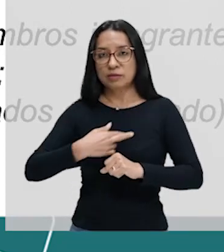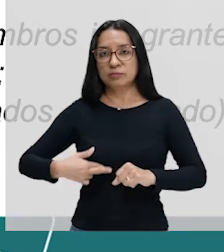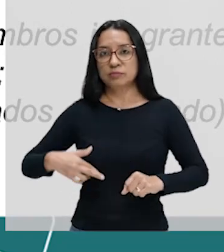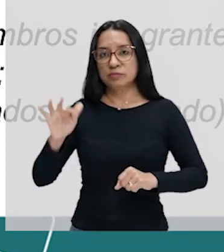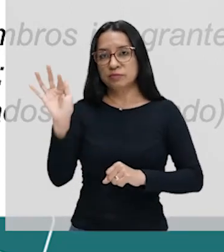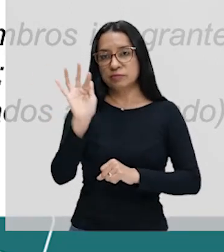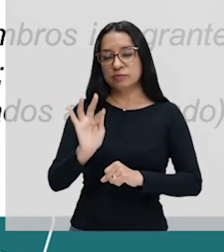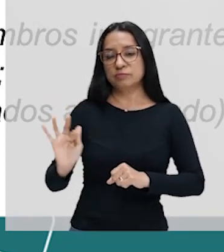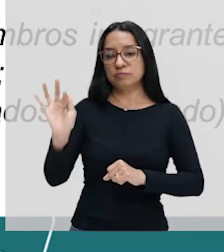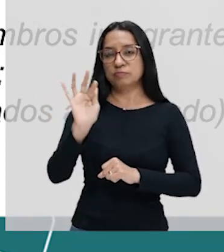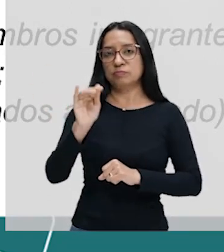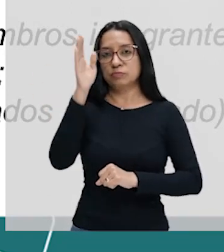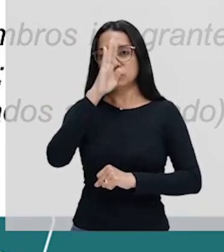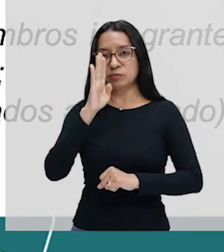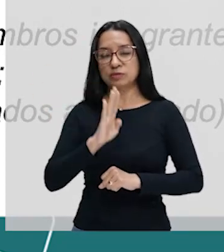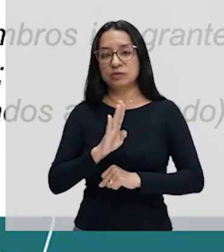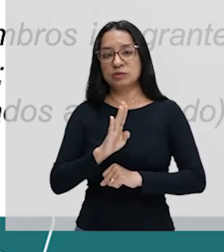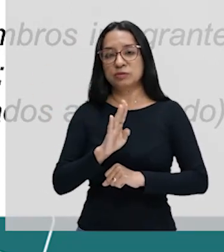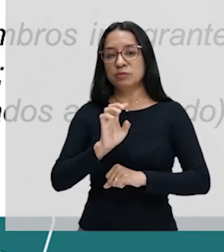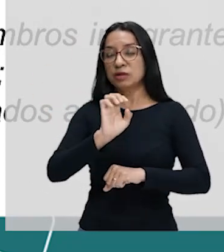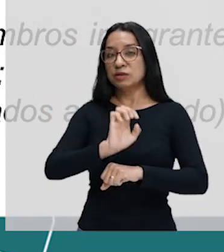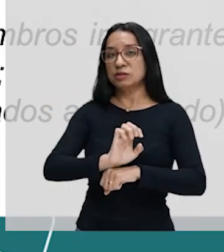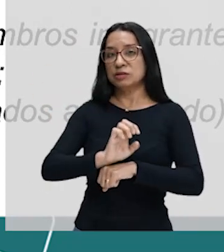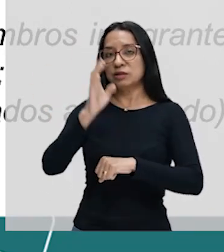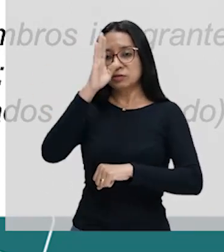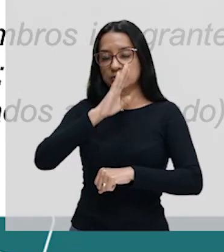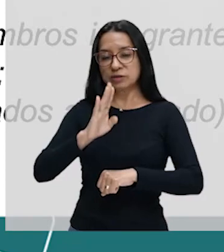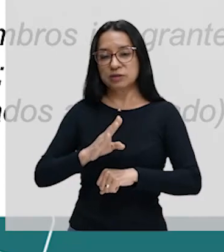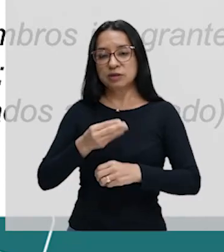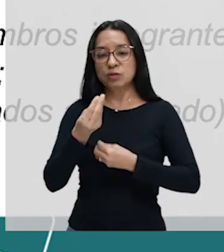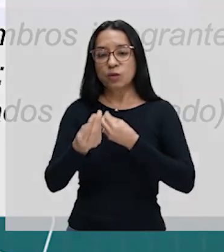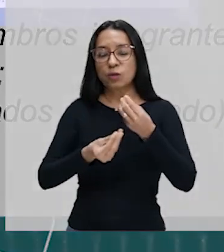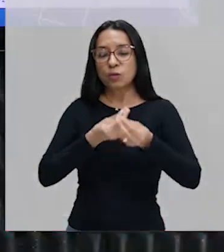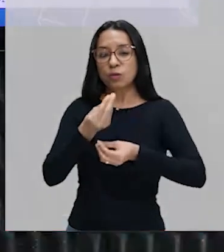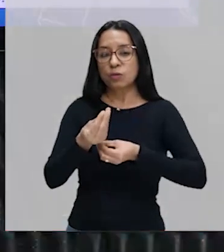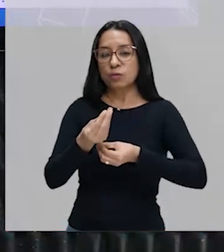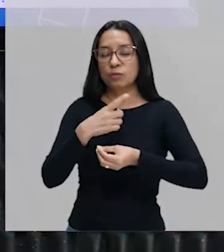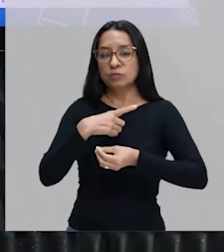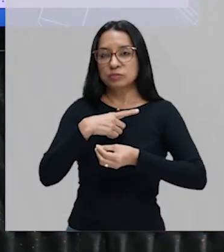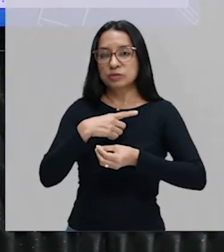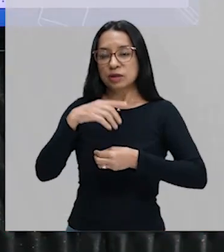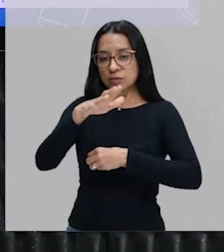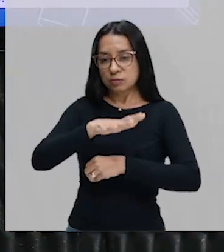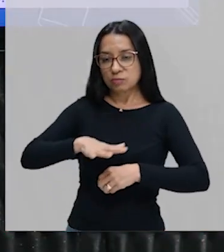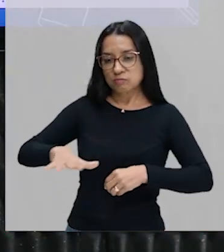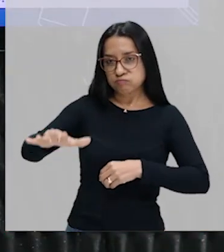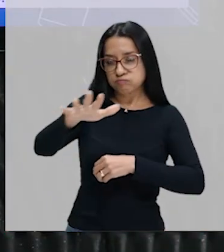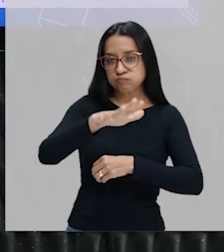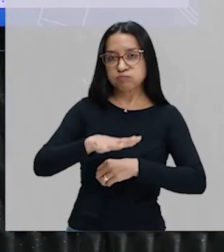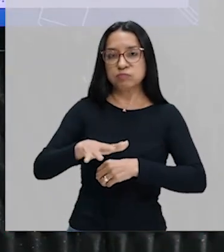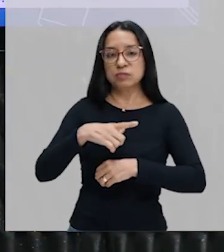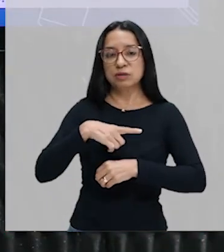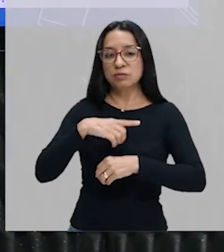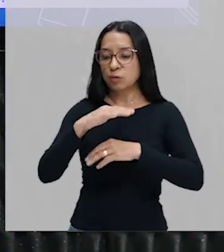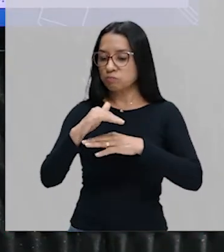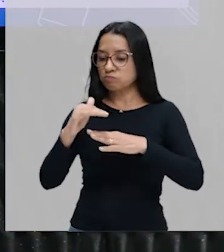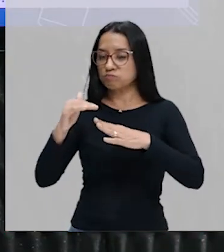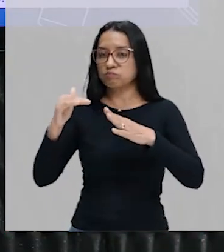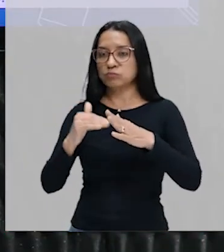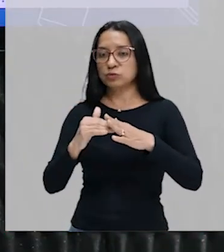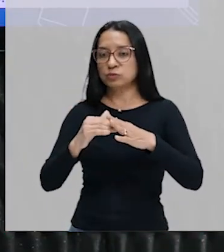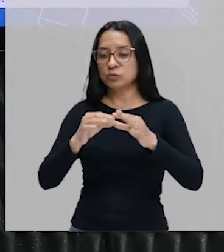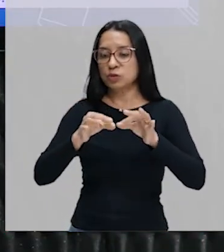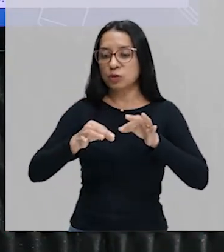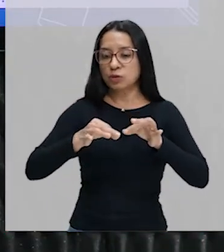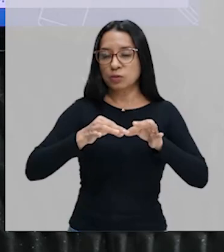República Federativa do Brasil, o Estado brasileiro, como eu tenho aqui no mapa, quem é o Estado brasileiro? Todo aqui, o nosso território, tá certo?